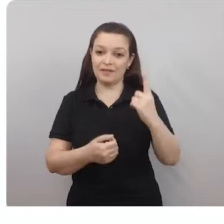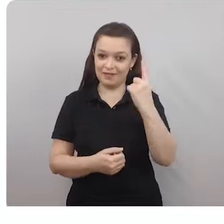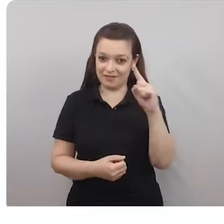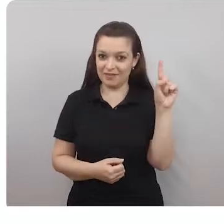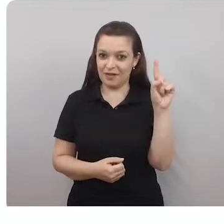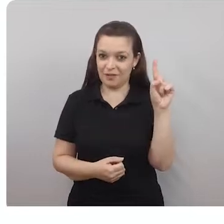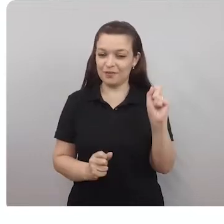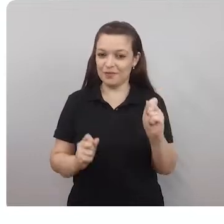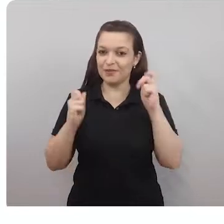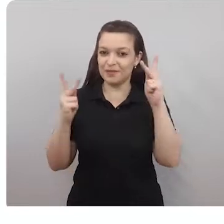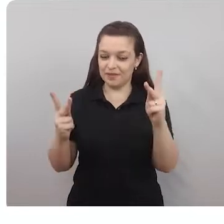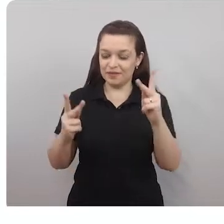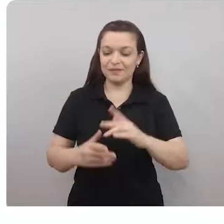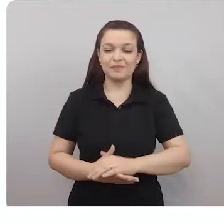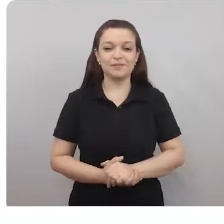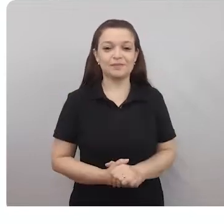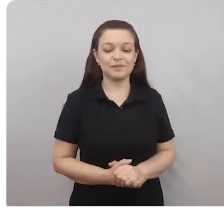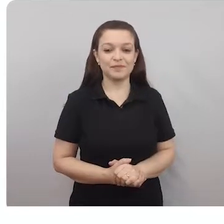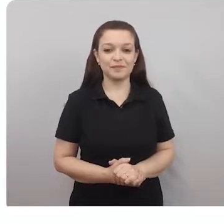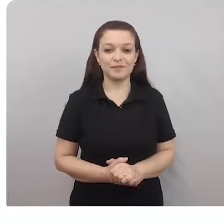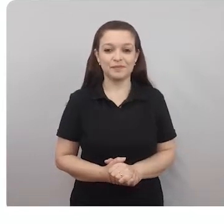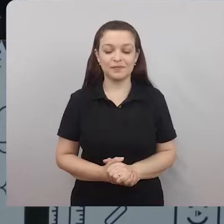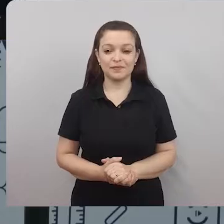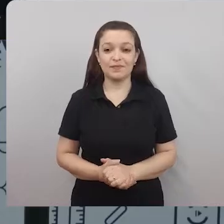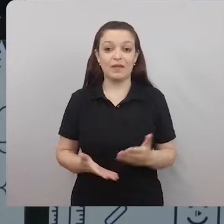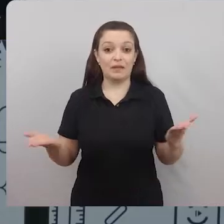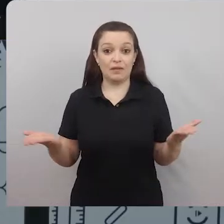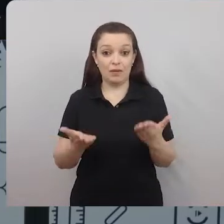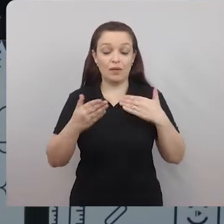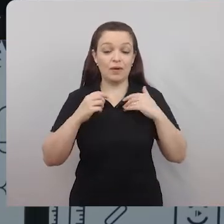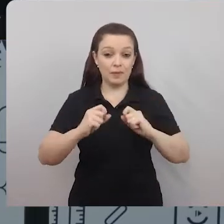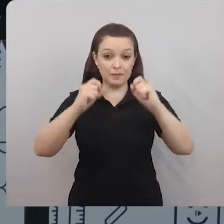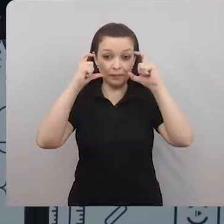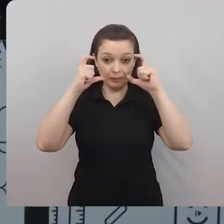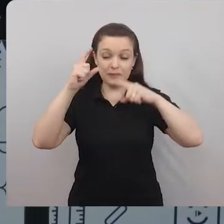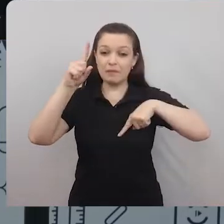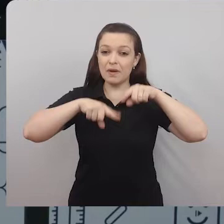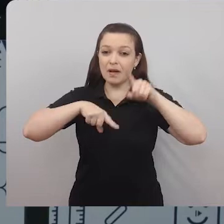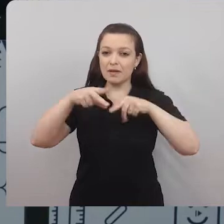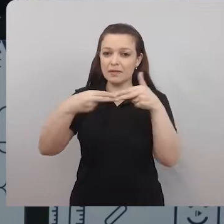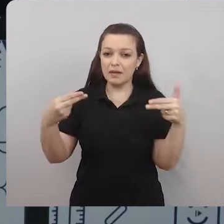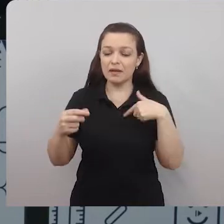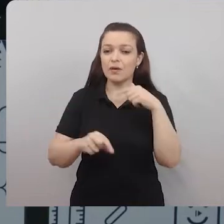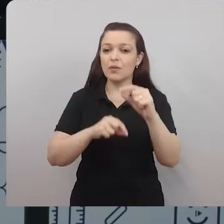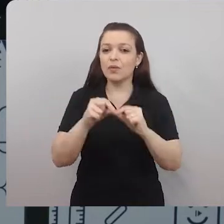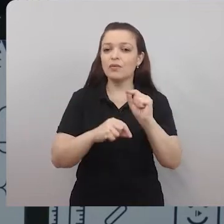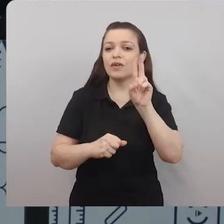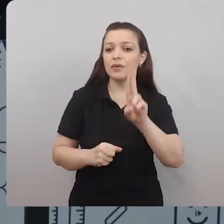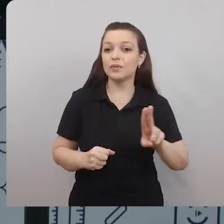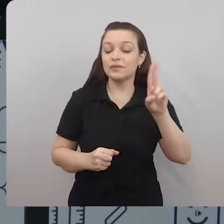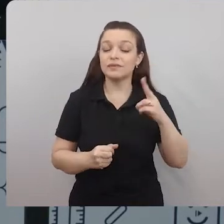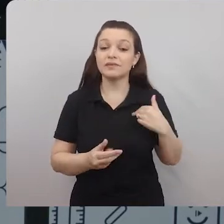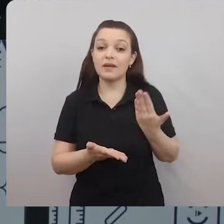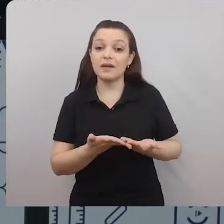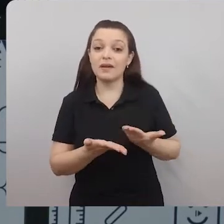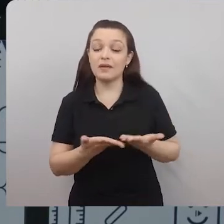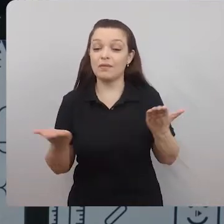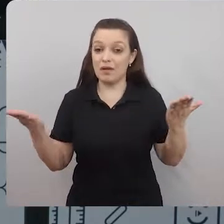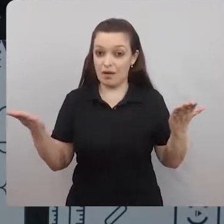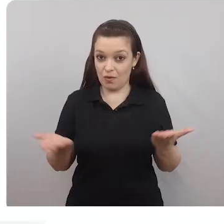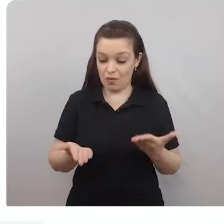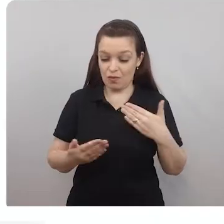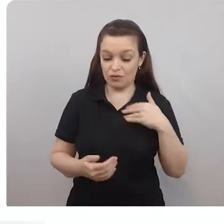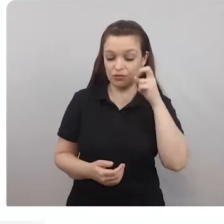final. Então, prestem atenção nos materiais que vamos utilizar na aula de hoje. Vamos precisar